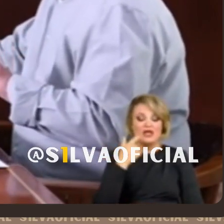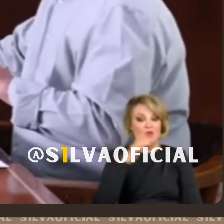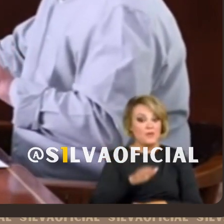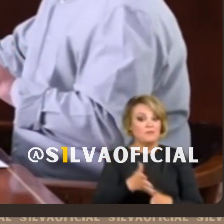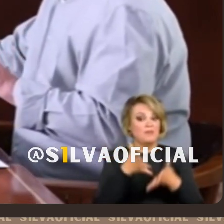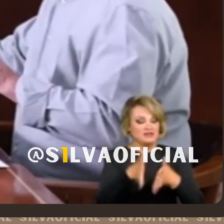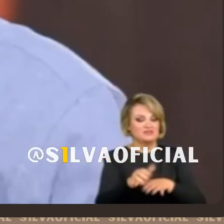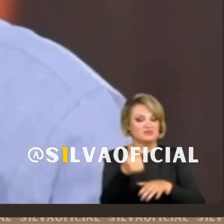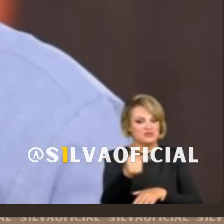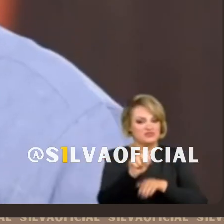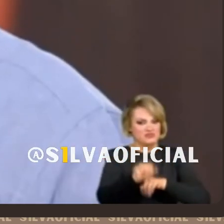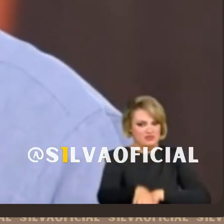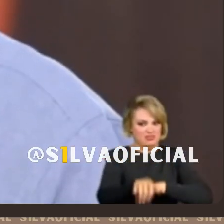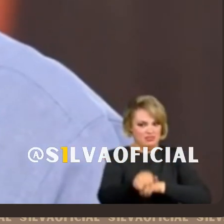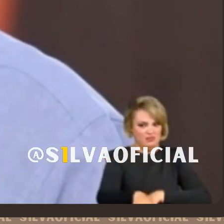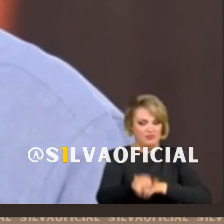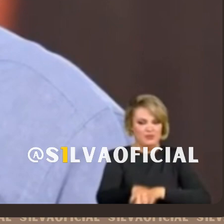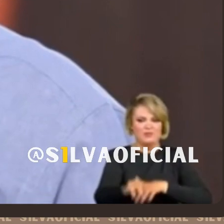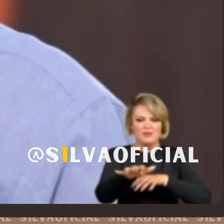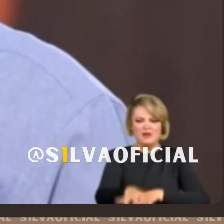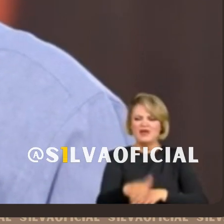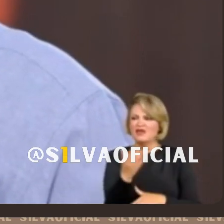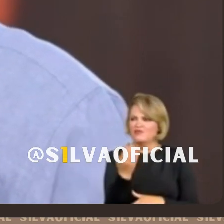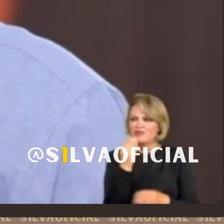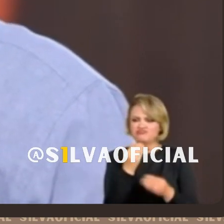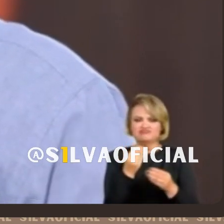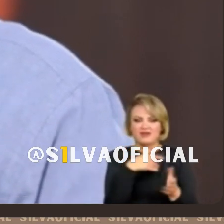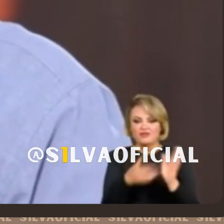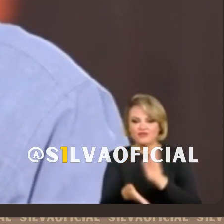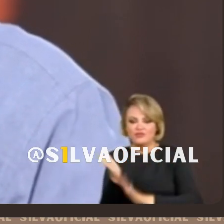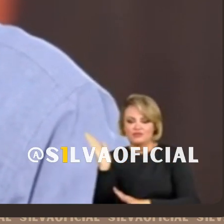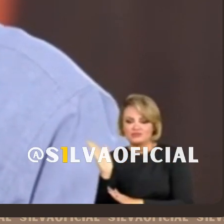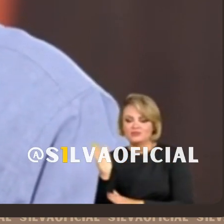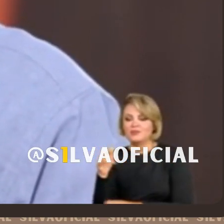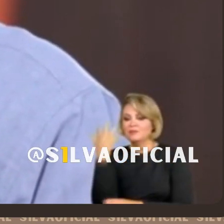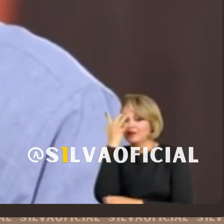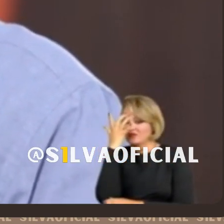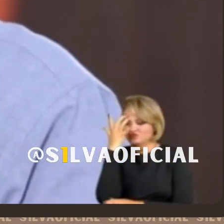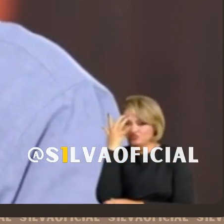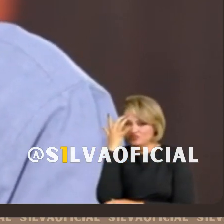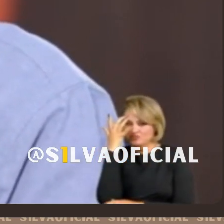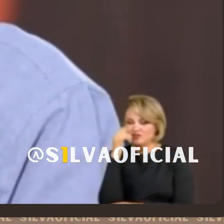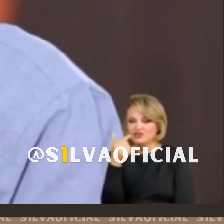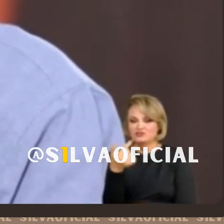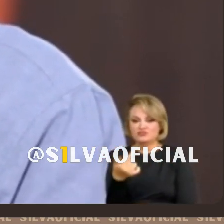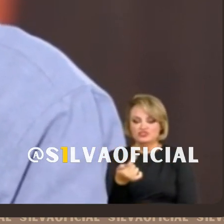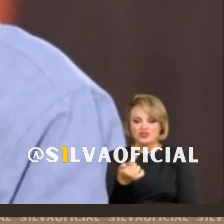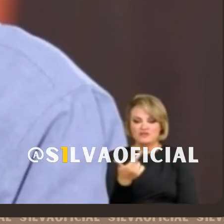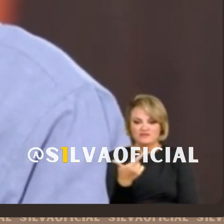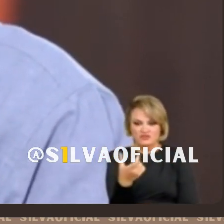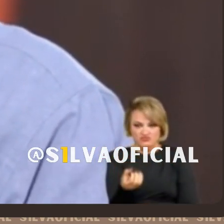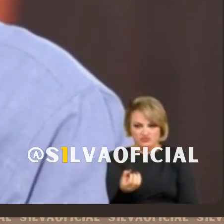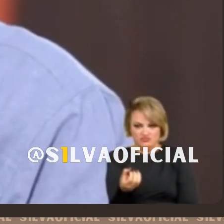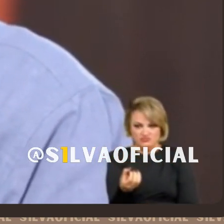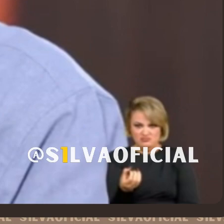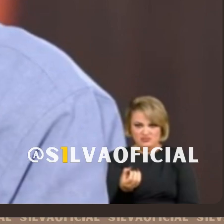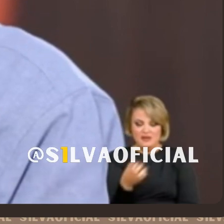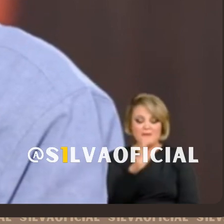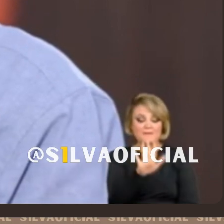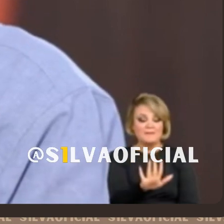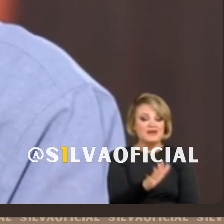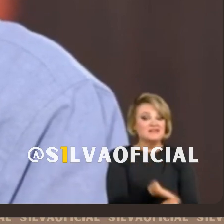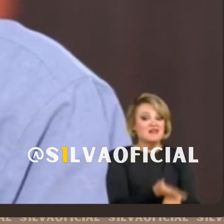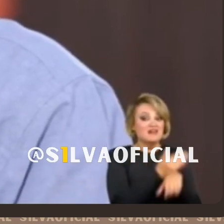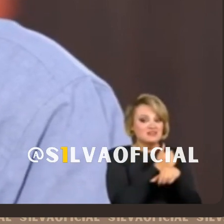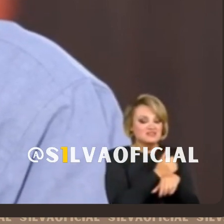avião, inclusive, uhum. E eu vou para a Índia, a reunião pro G20. Do G20. Mas antes de viajar, eu quero ir essa semana, eu vou ao Ceará, Rio Grande do Norte e